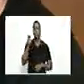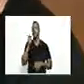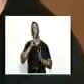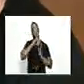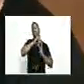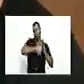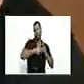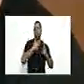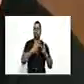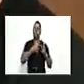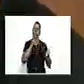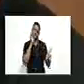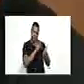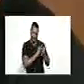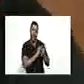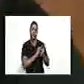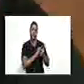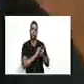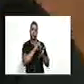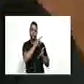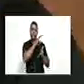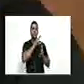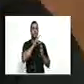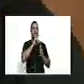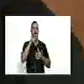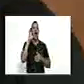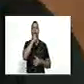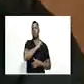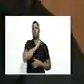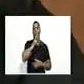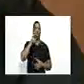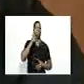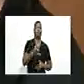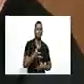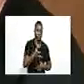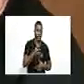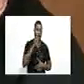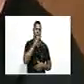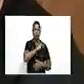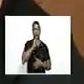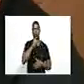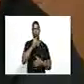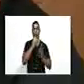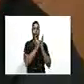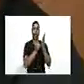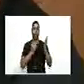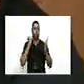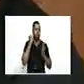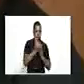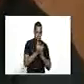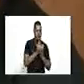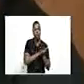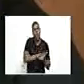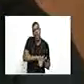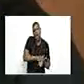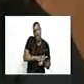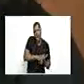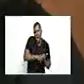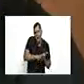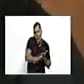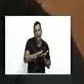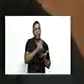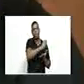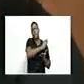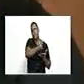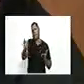isso é verdade quando você retroage isso de uma vez sobe lá para cima né o gasto eh com